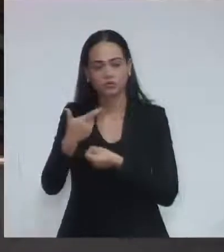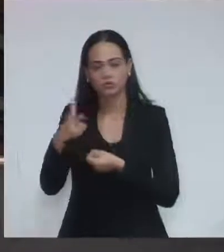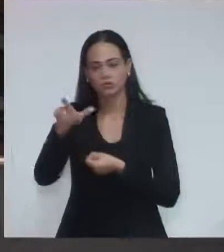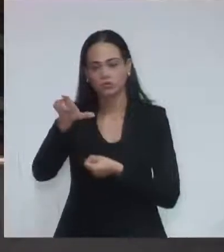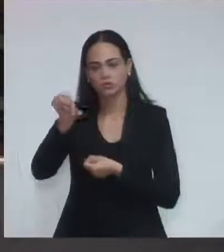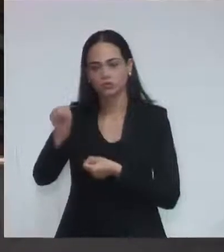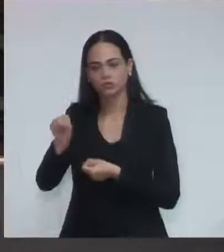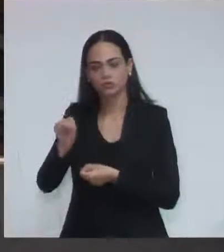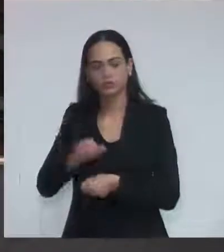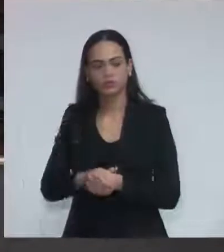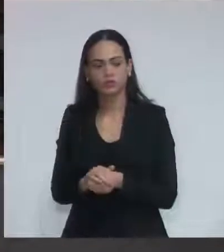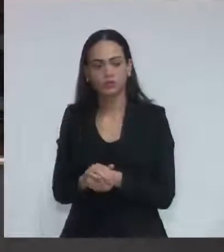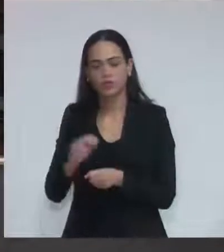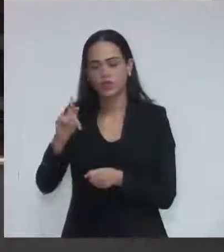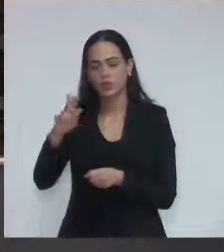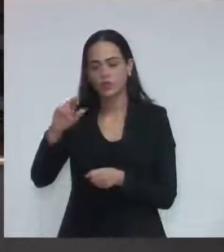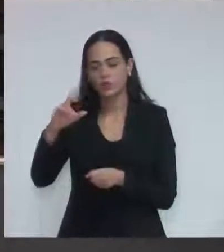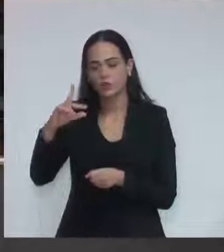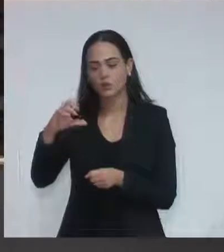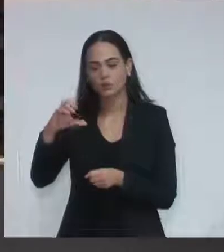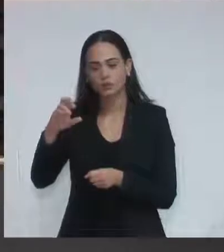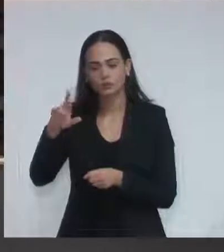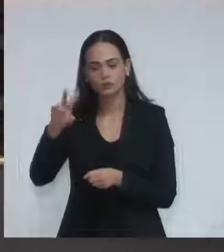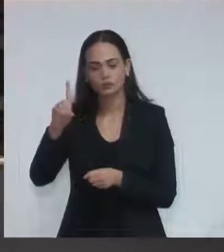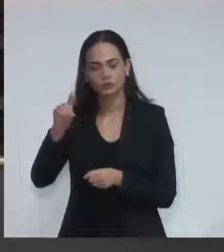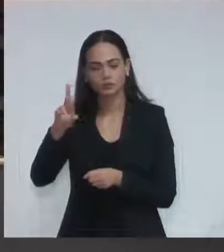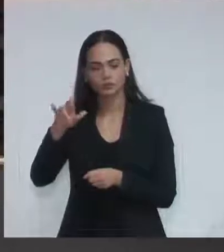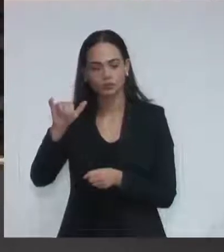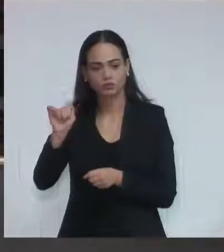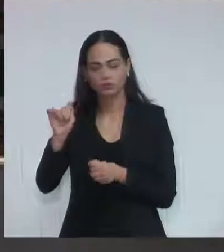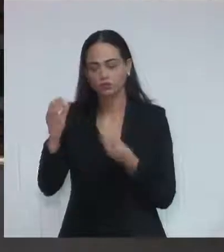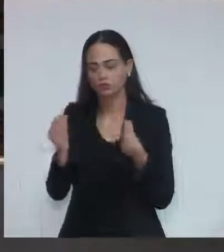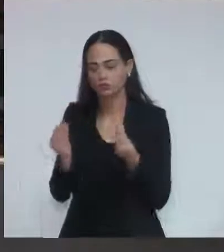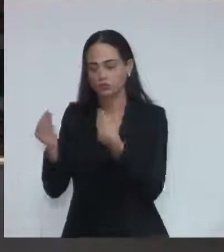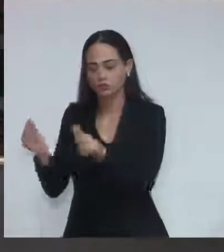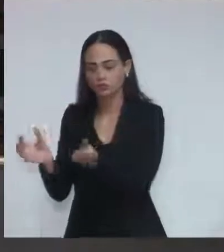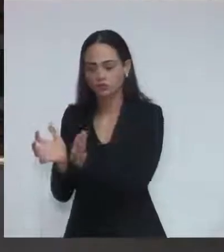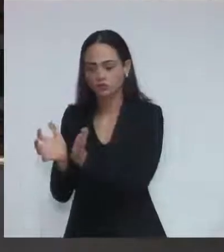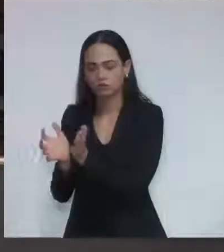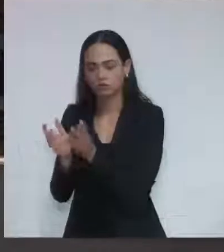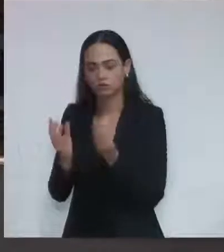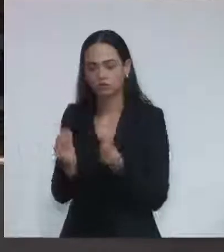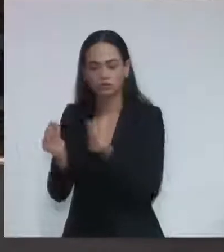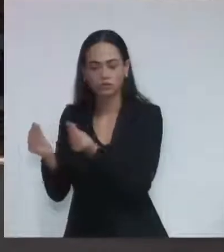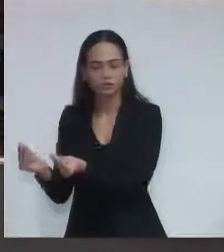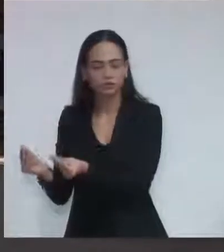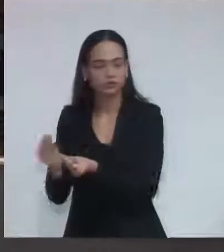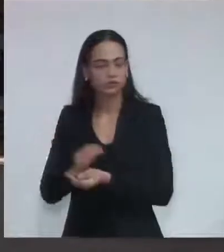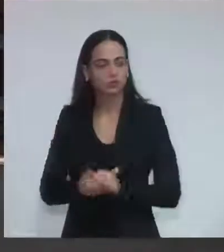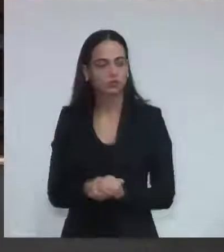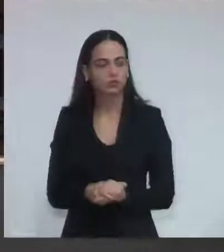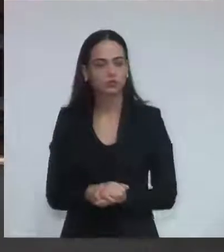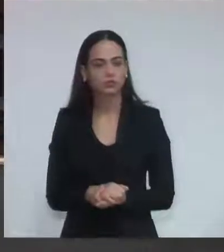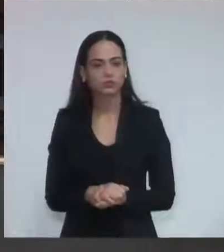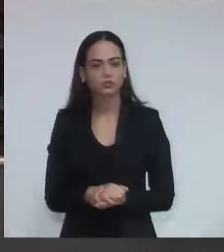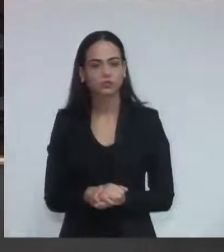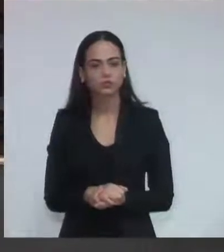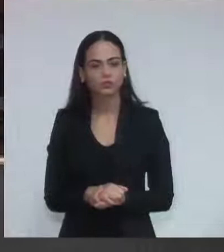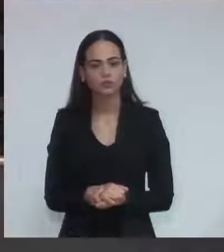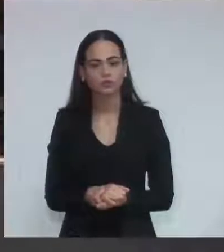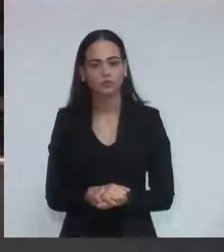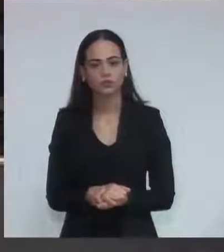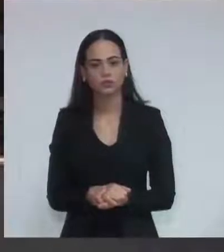Encaminha-se à Procuradoria Jurídica e às comissões permanentes. É isso? Qual? Qual que você levou?